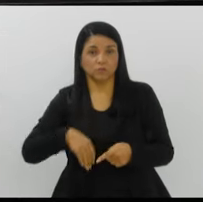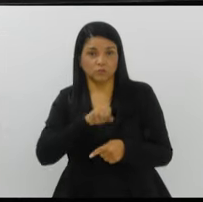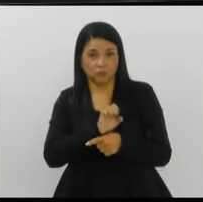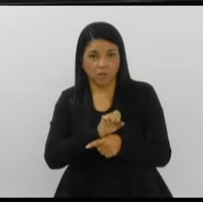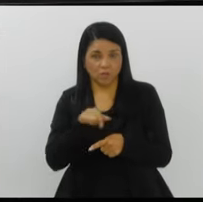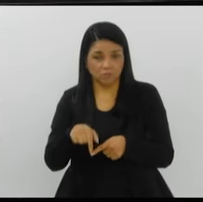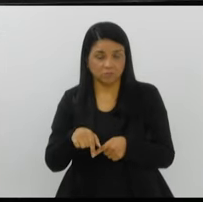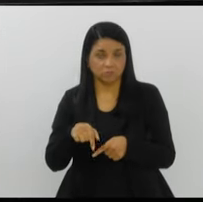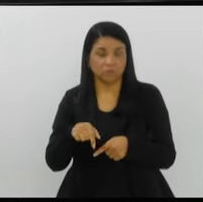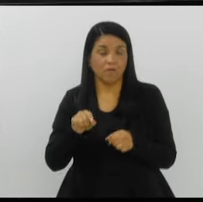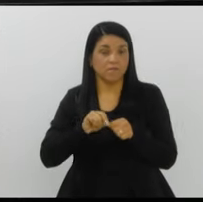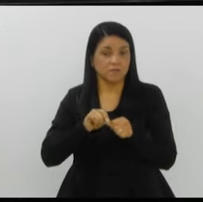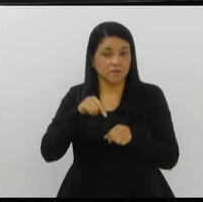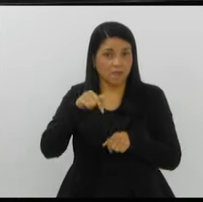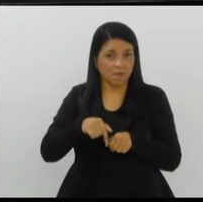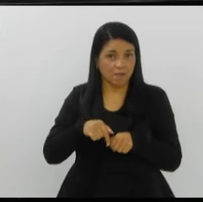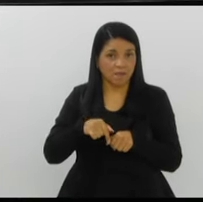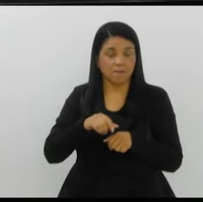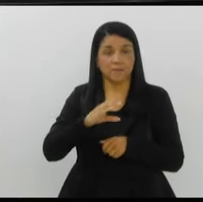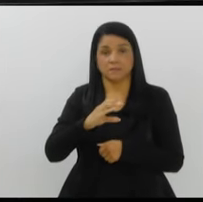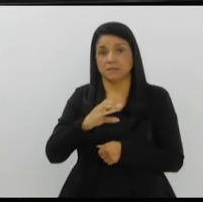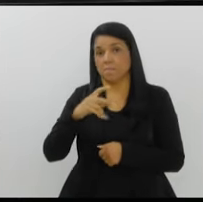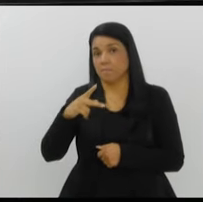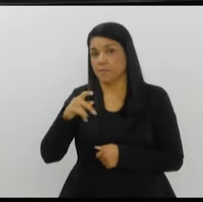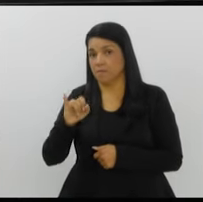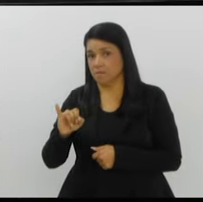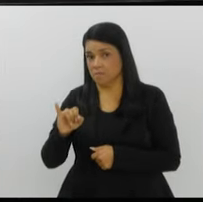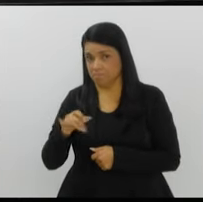uma forte CPI.